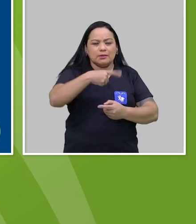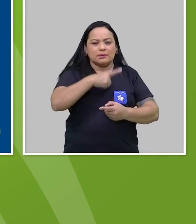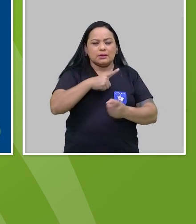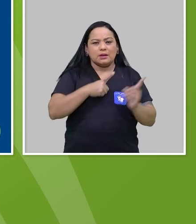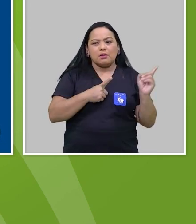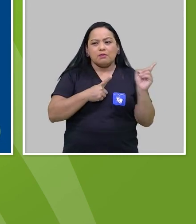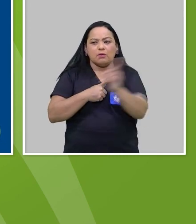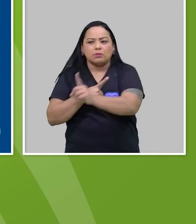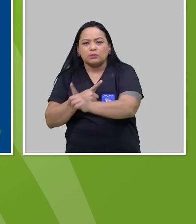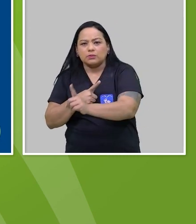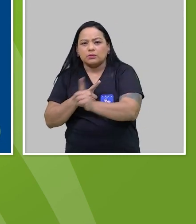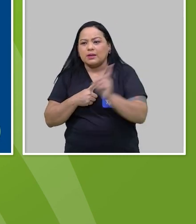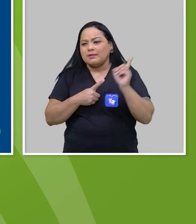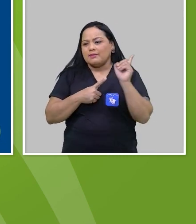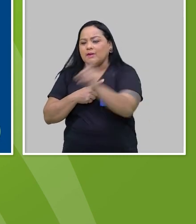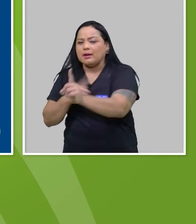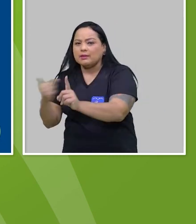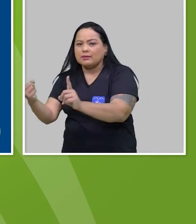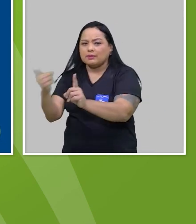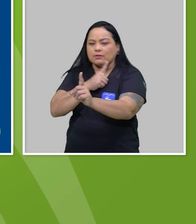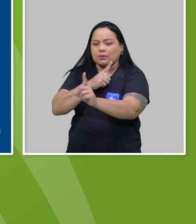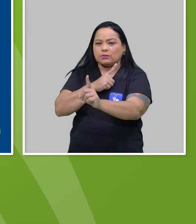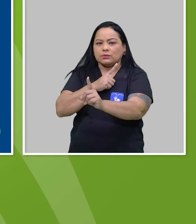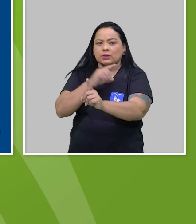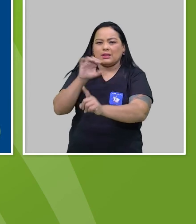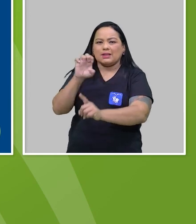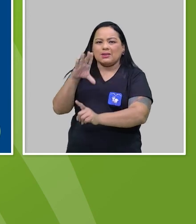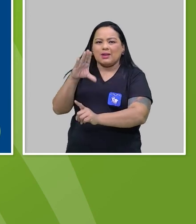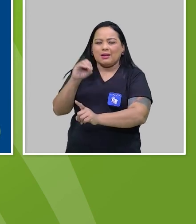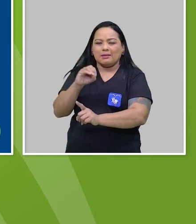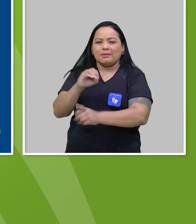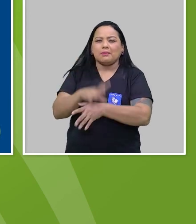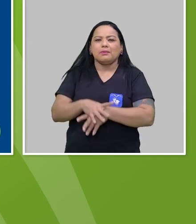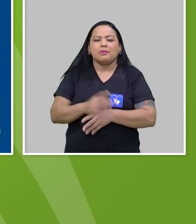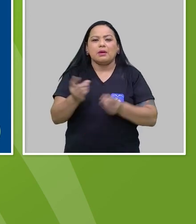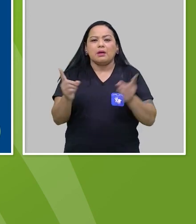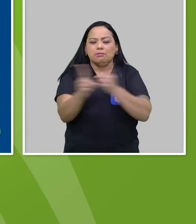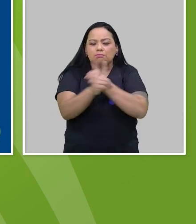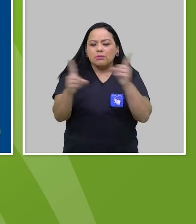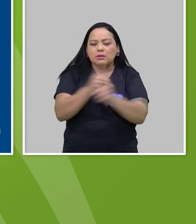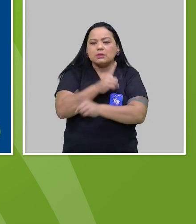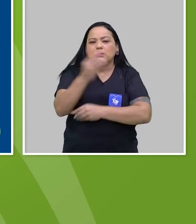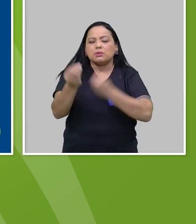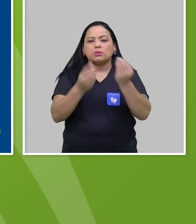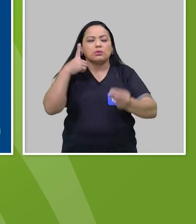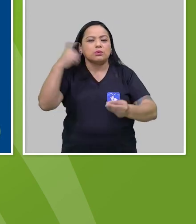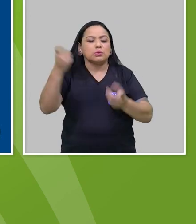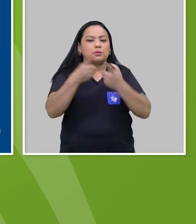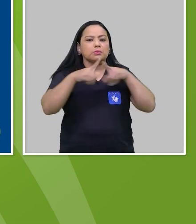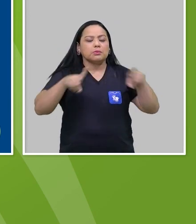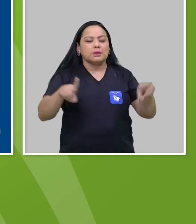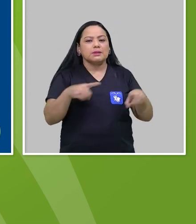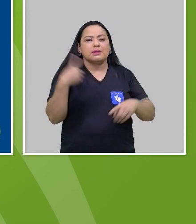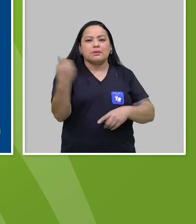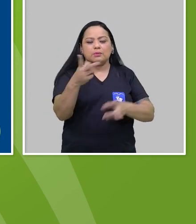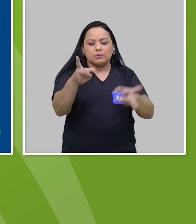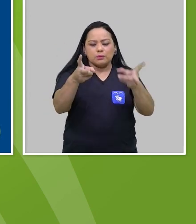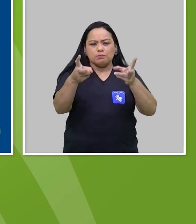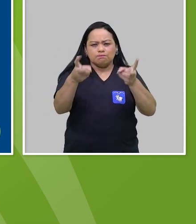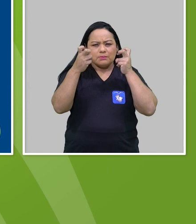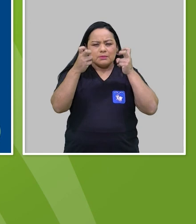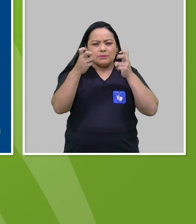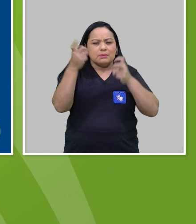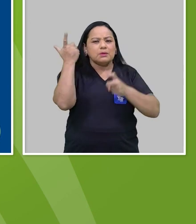volta dele. Então, o eco, ele é a reflexão, mas eu consigo perceber